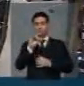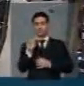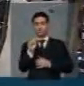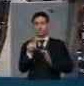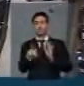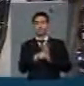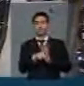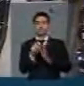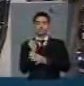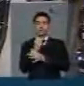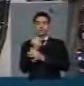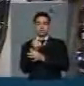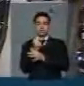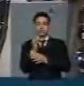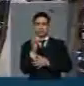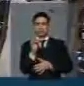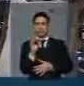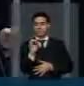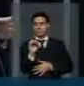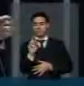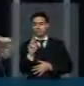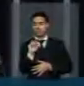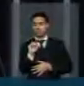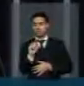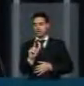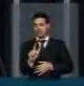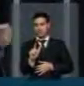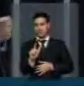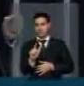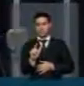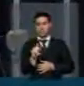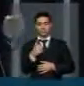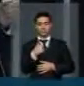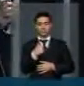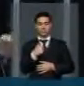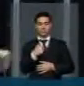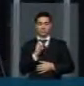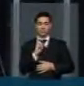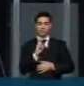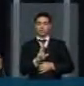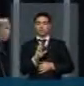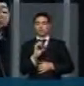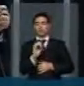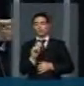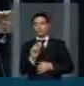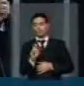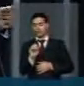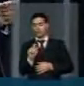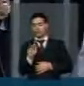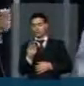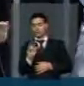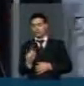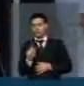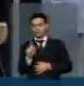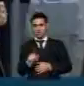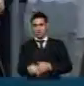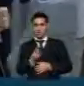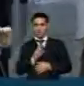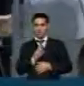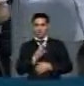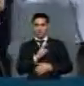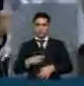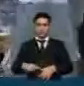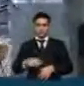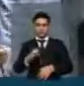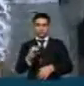Floral. Em nome da terapeuta floral Rogéria Cumim, presidente da CONAFLOR,